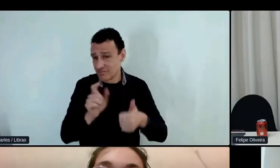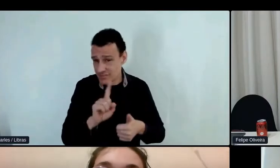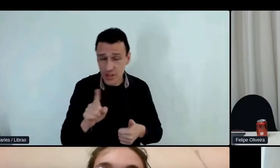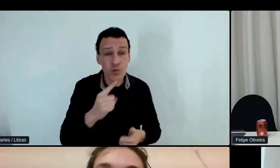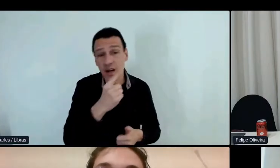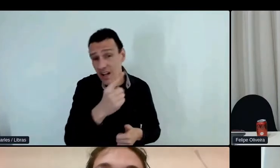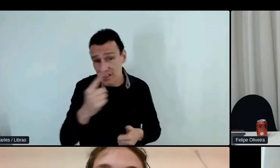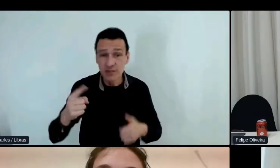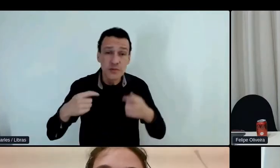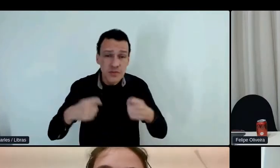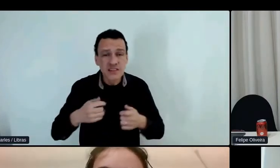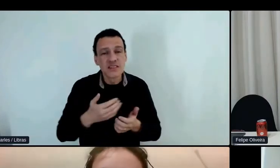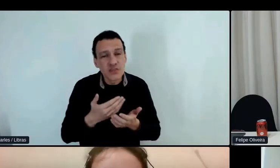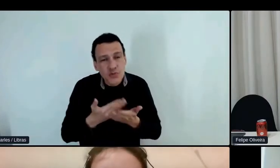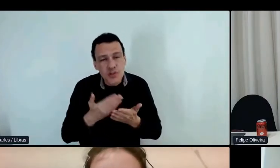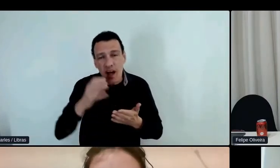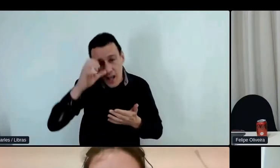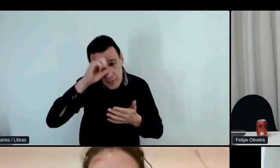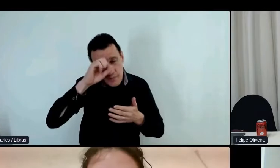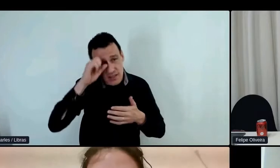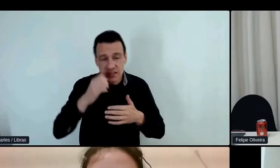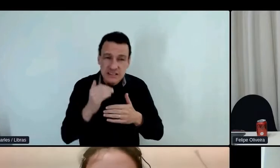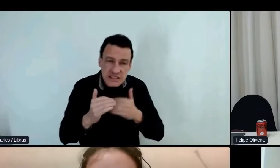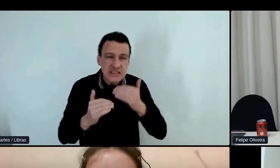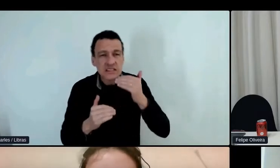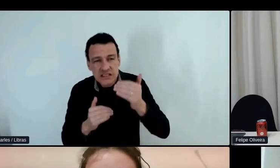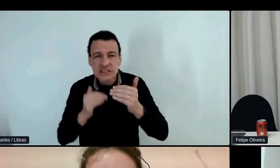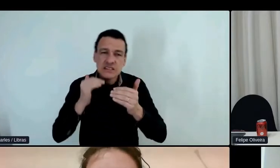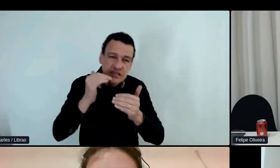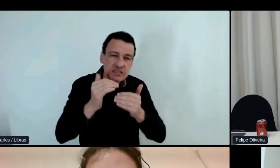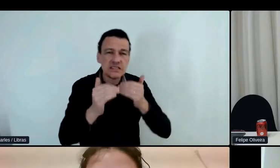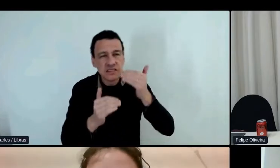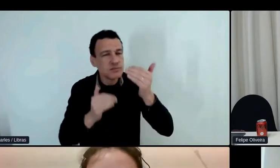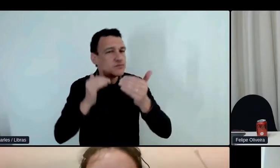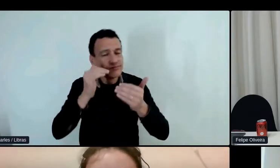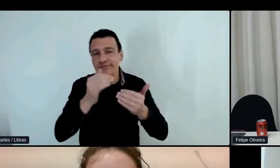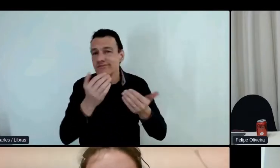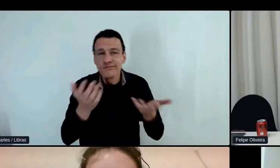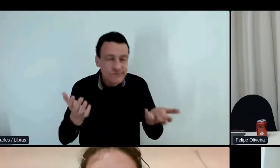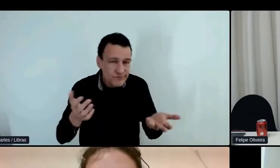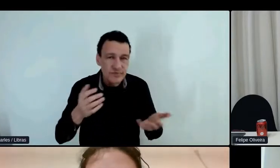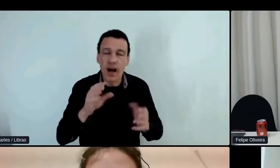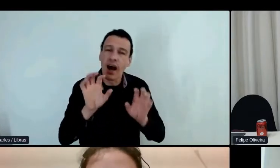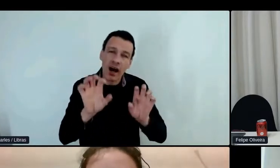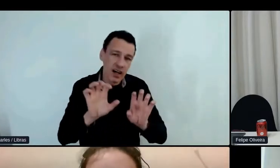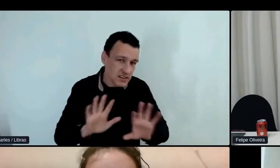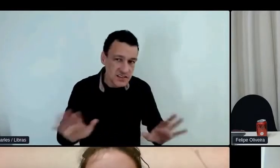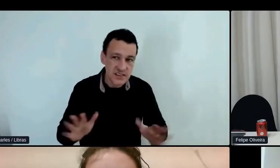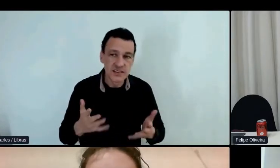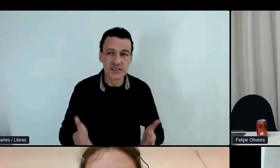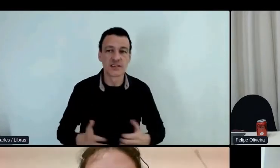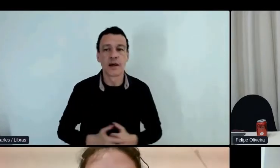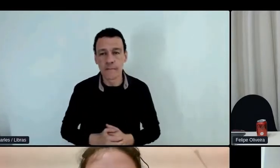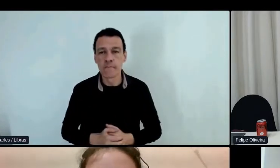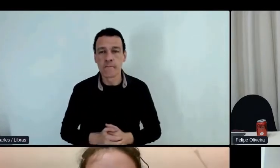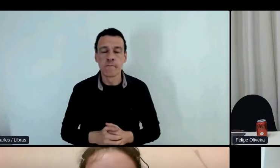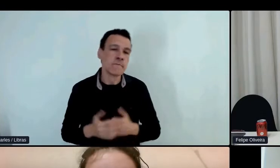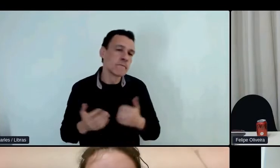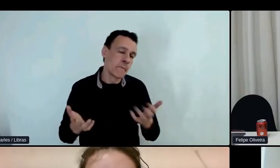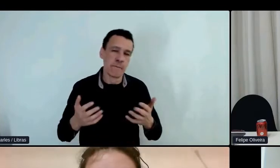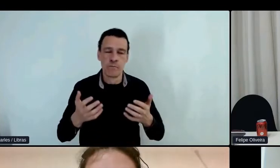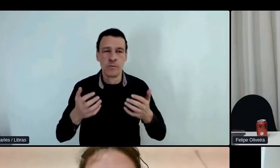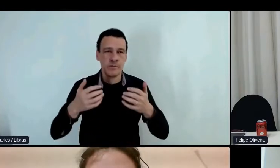constante desenvolvimento. Isso foi algo que eu aprendi ao decorrer da minha vida. A gente também saber em